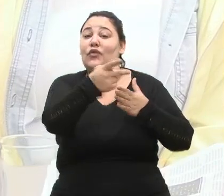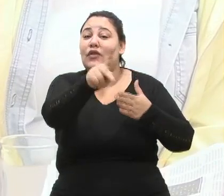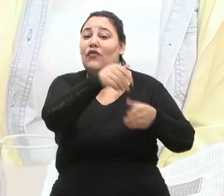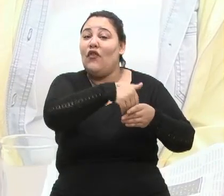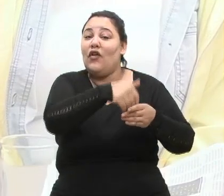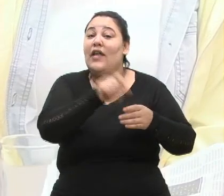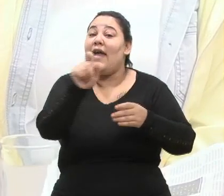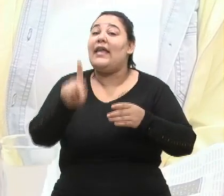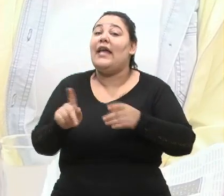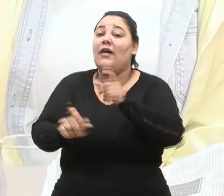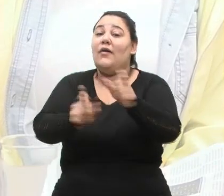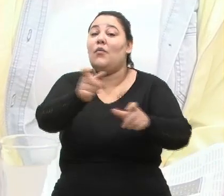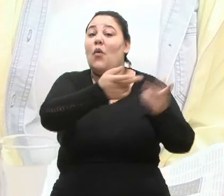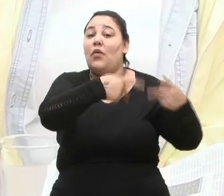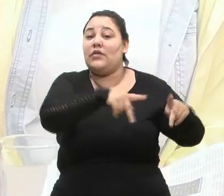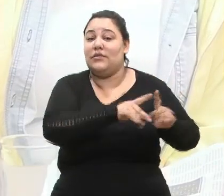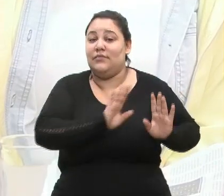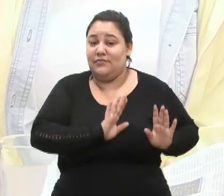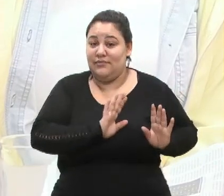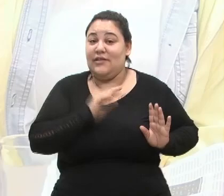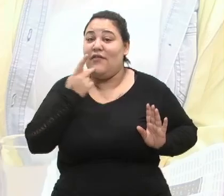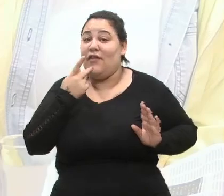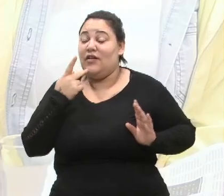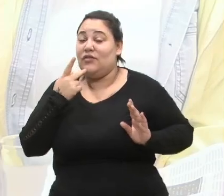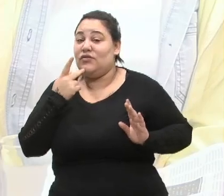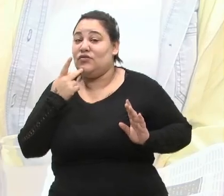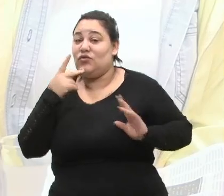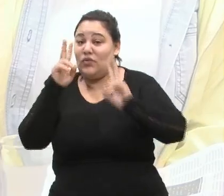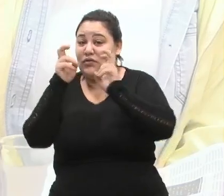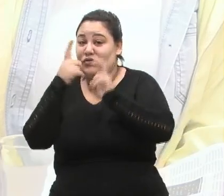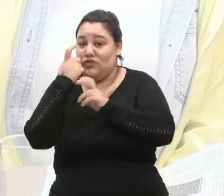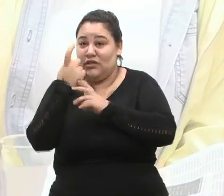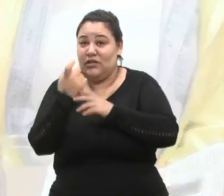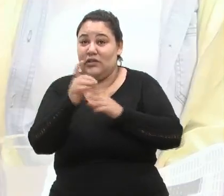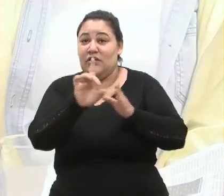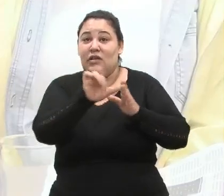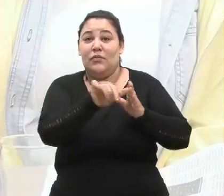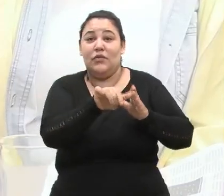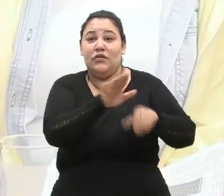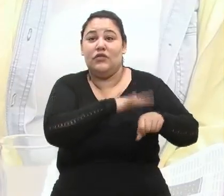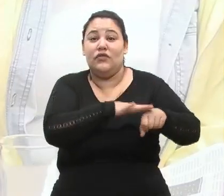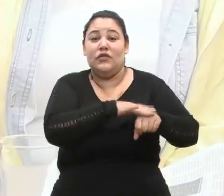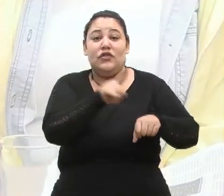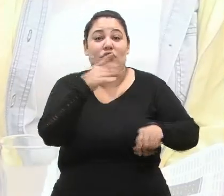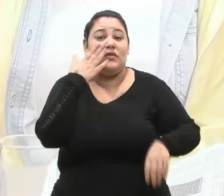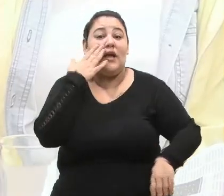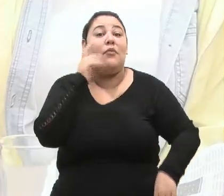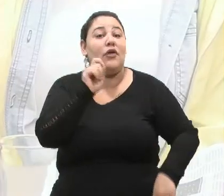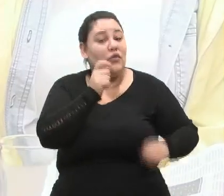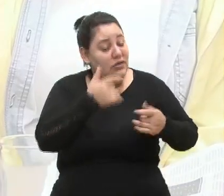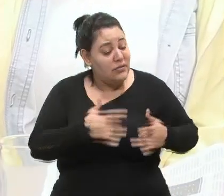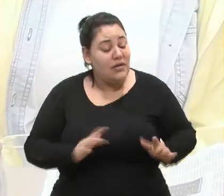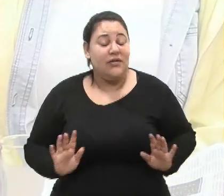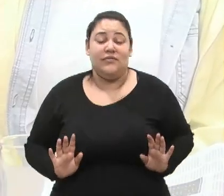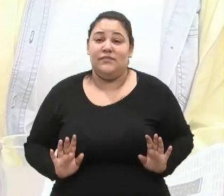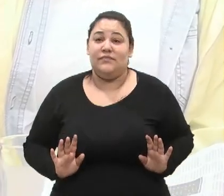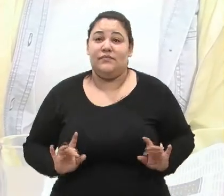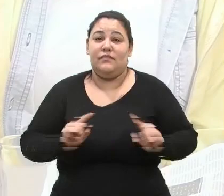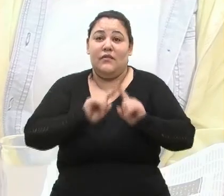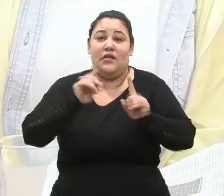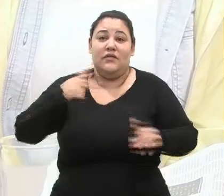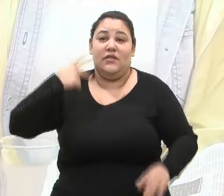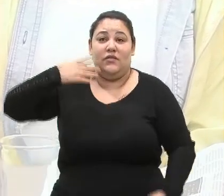nos é peculiar, inclusive, né? De nosso interesse, que depois nós conversamos e o senhor sabe muito bem do que eu estou falando. Mas, vereador Bortola, é